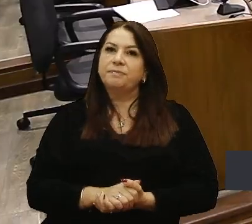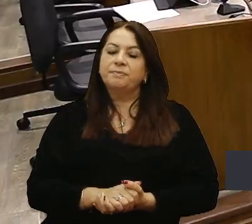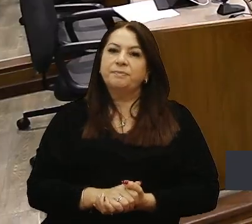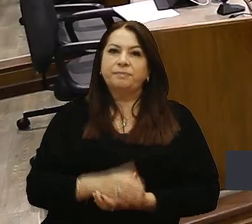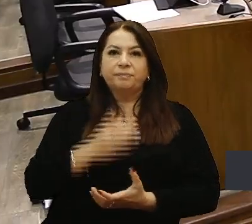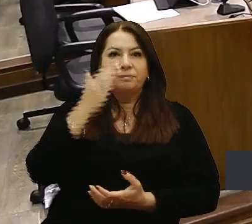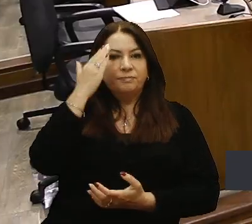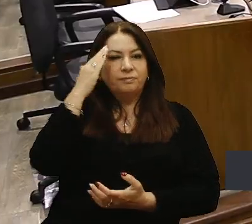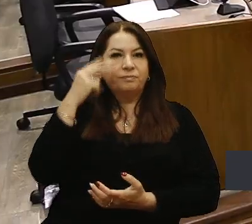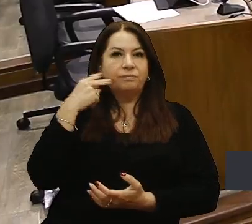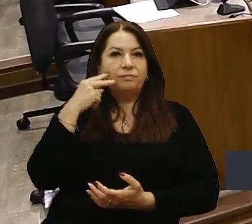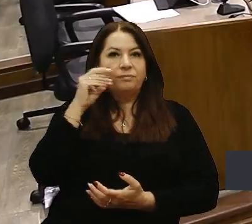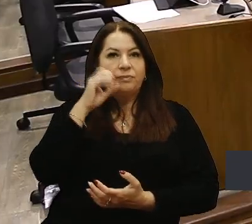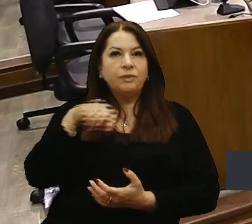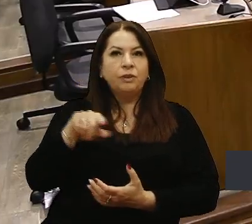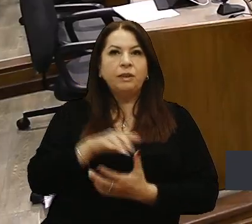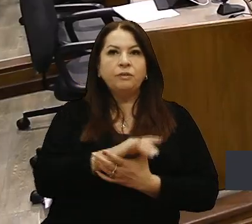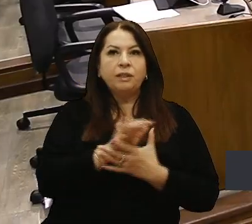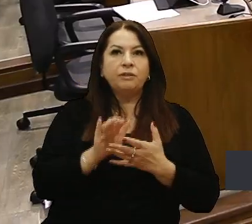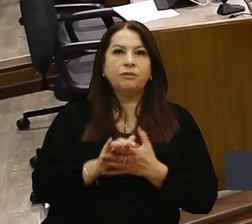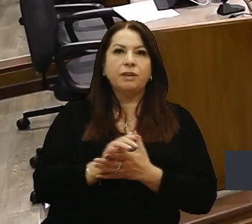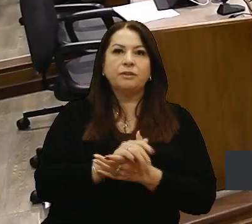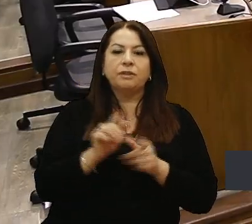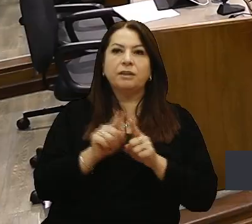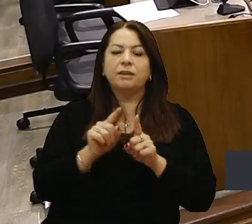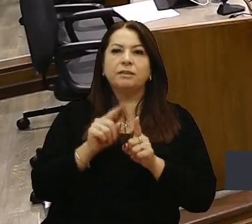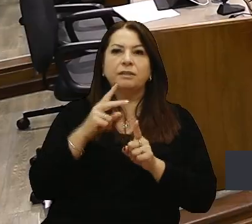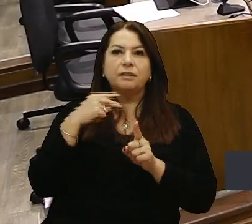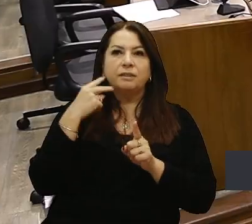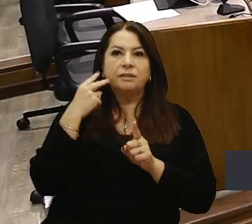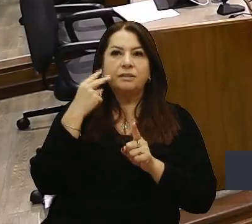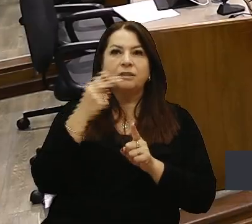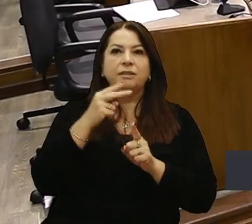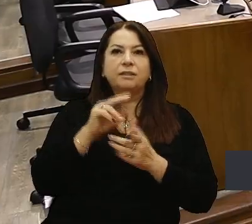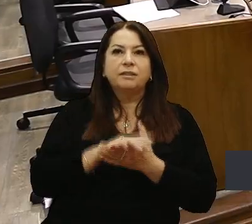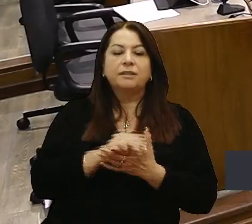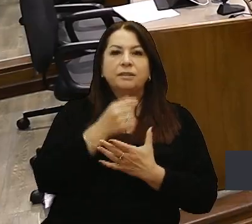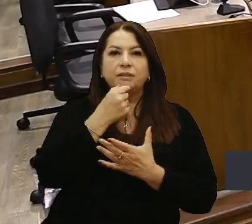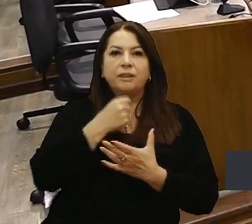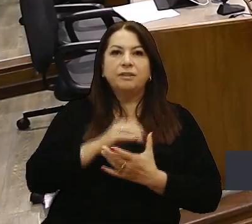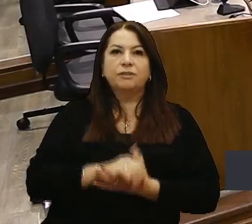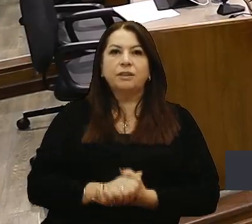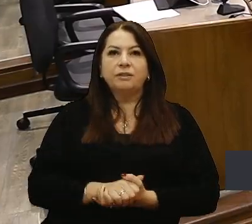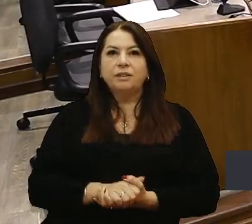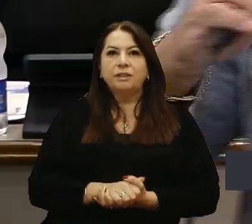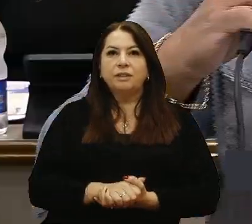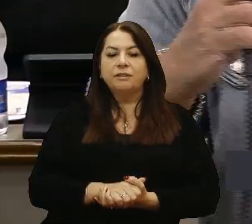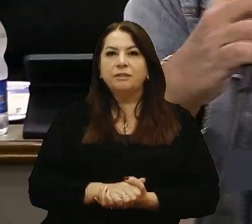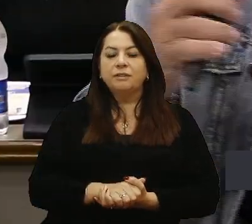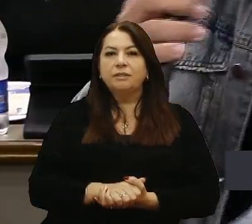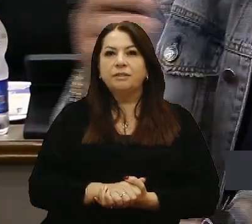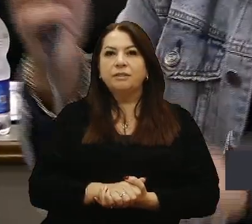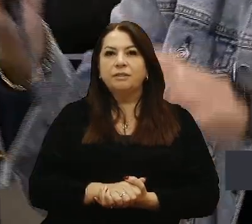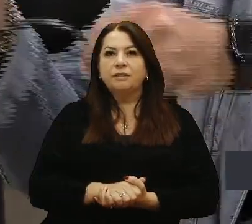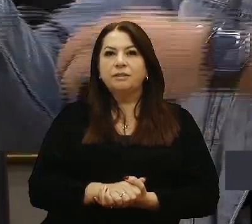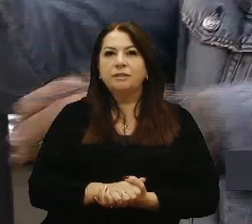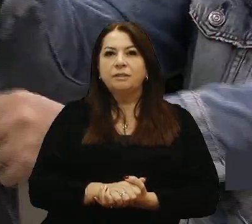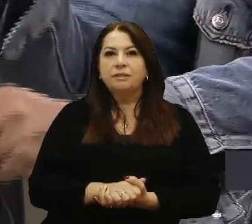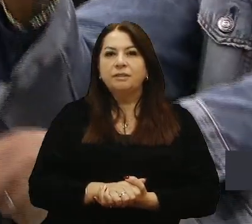Obrigado, vereador Fiuza. Próximo vereador inscrito, vereador Tenente Cristiano Becker. Tens a palavra, vereador.